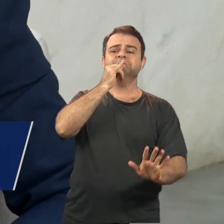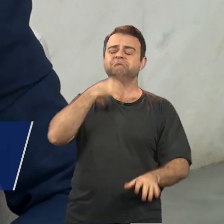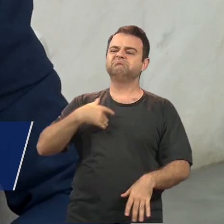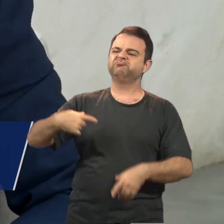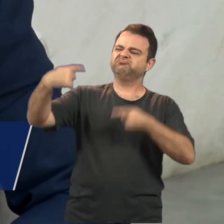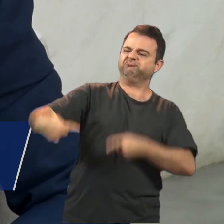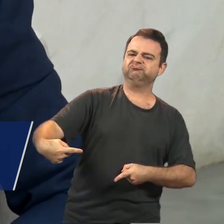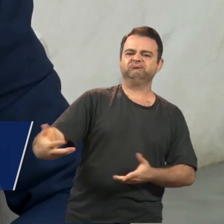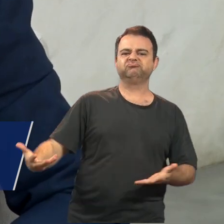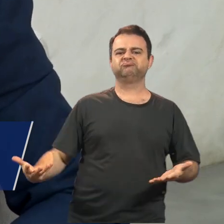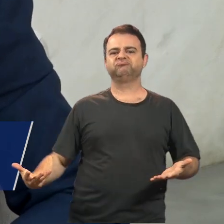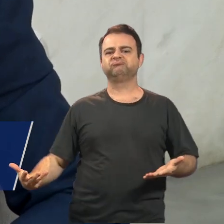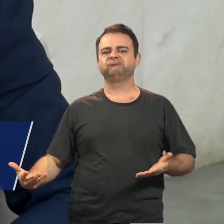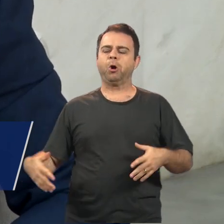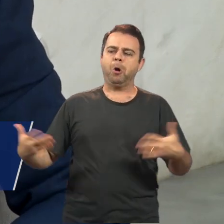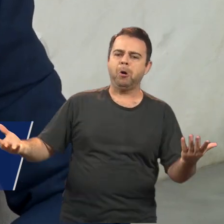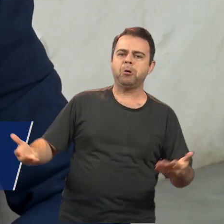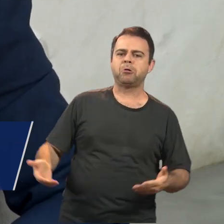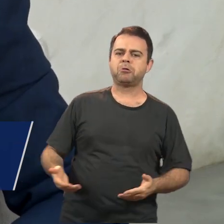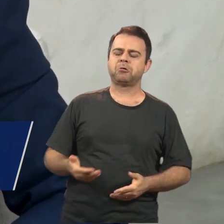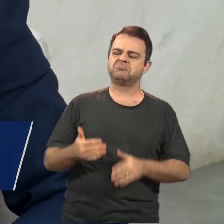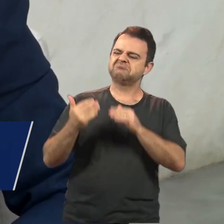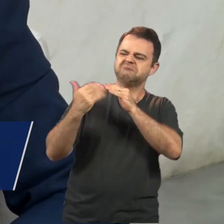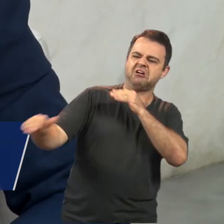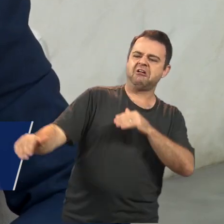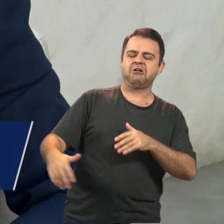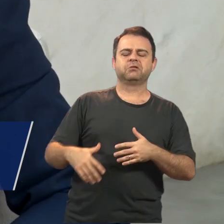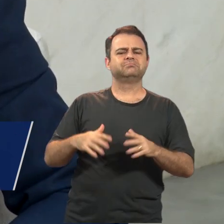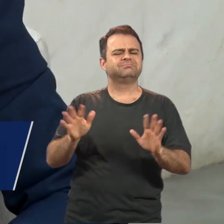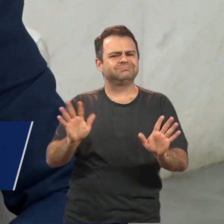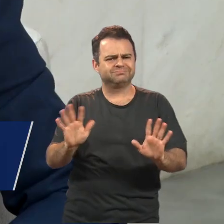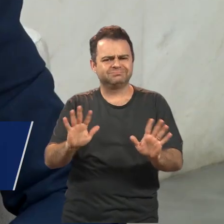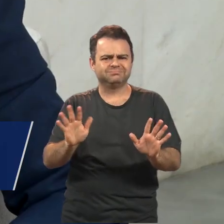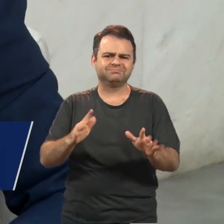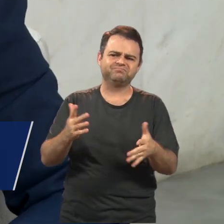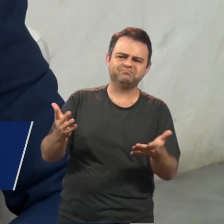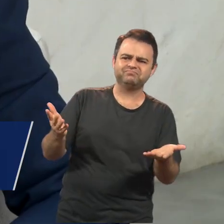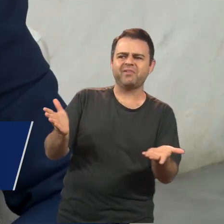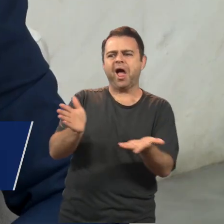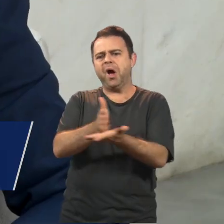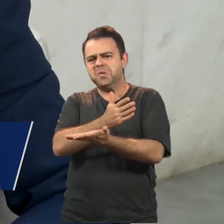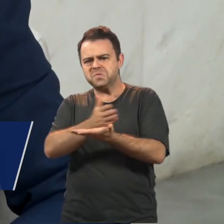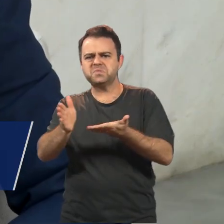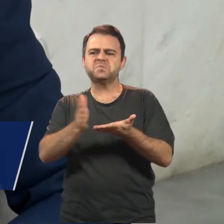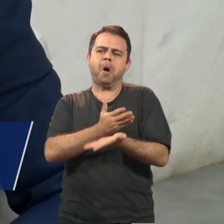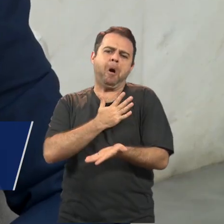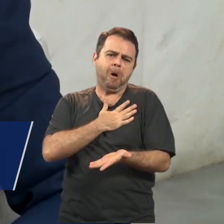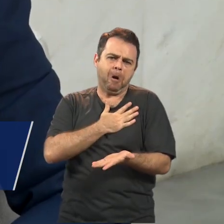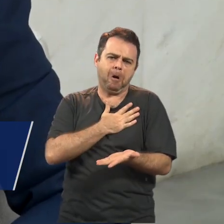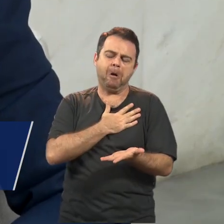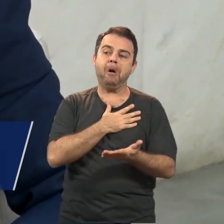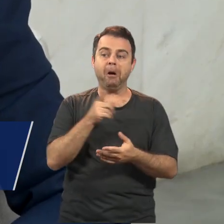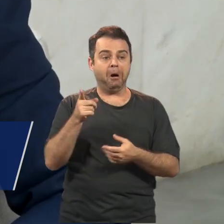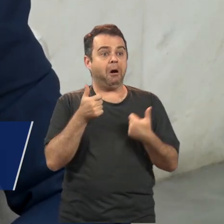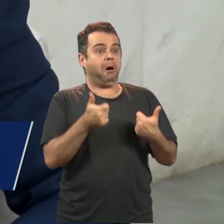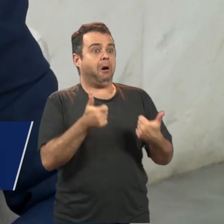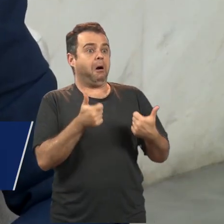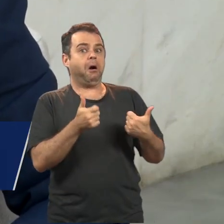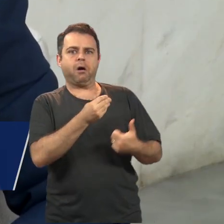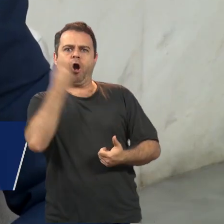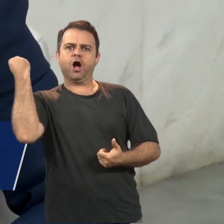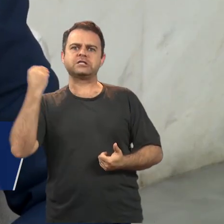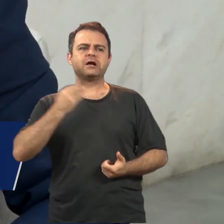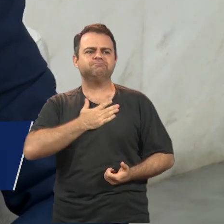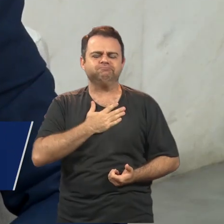embate. Isso, você pode até ganhar algum like, você pode até, com um discurso populista,